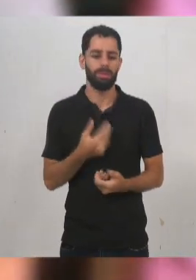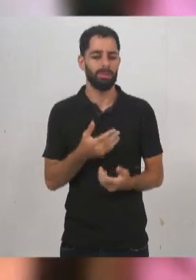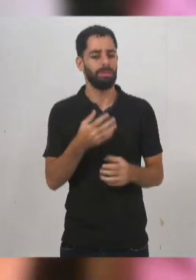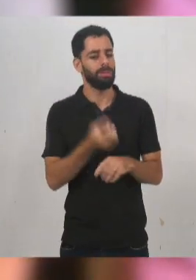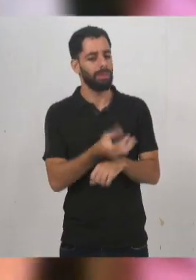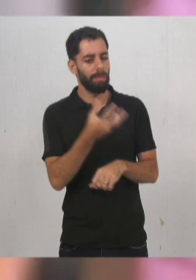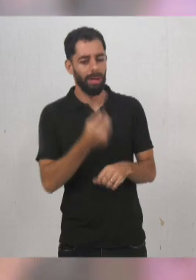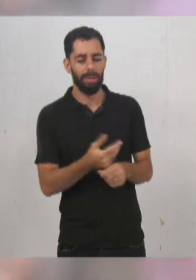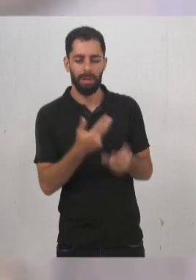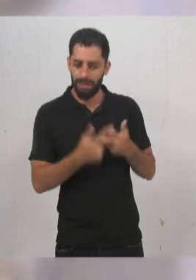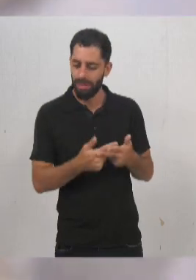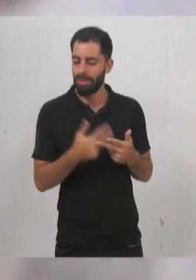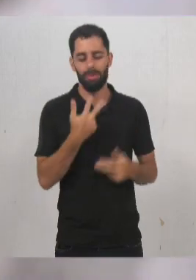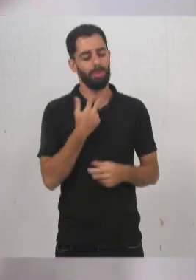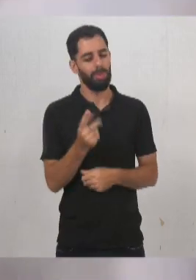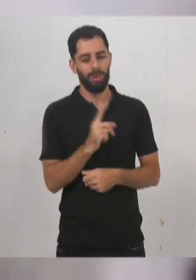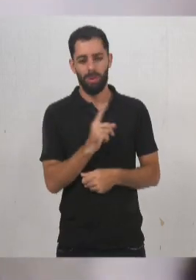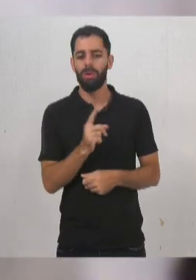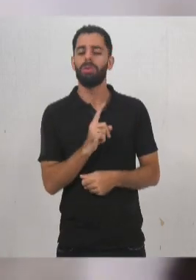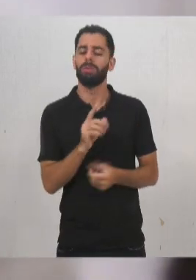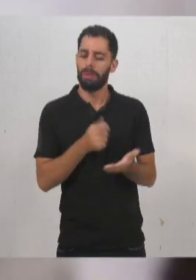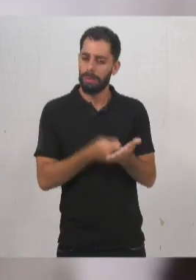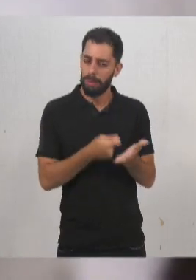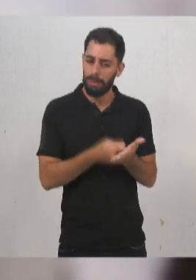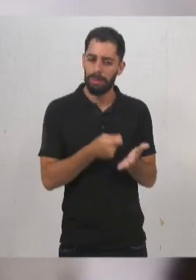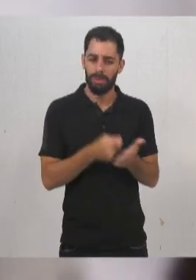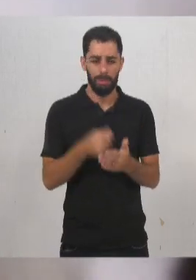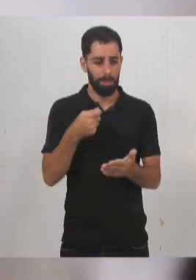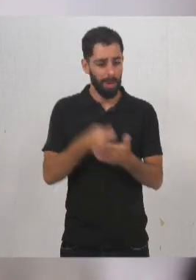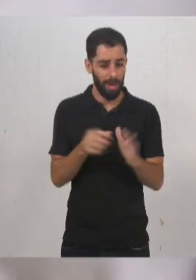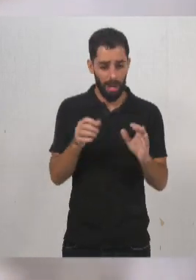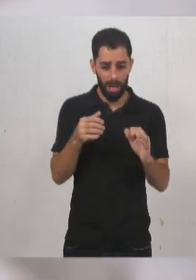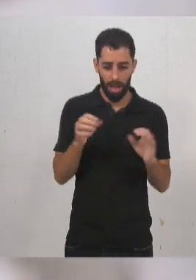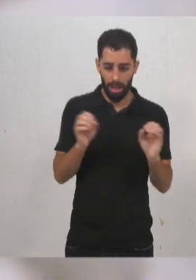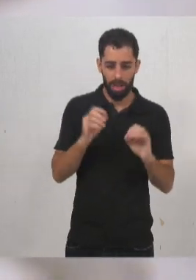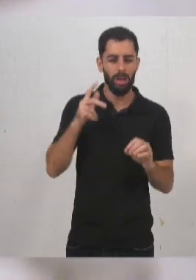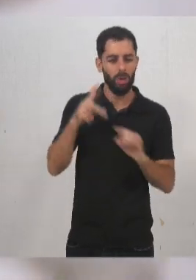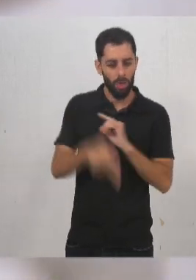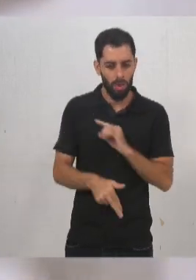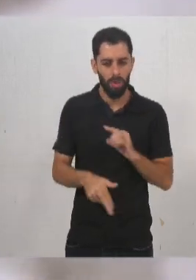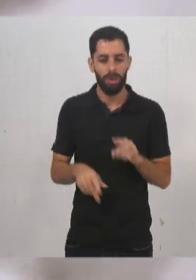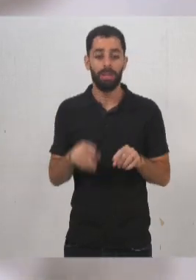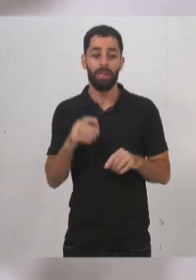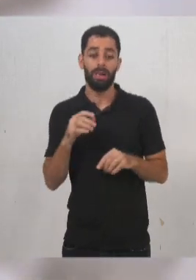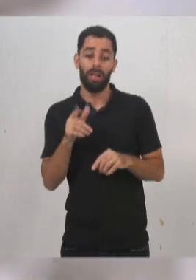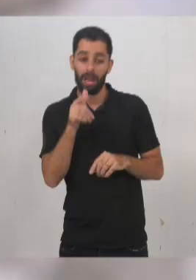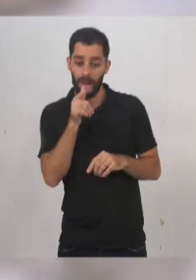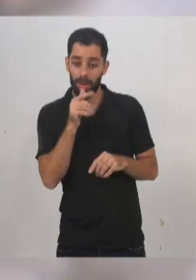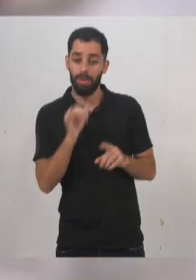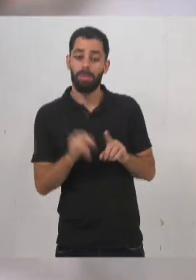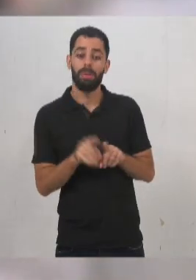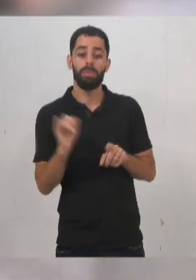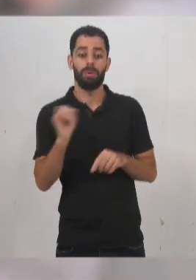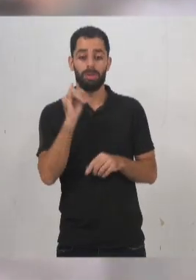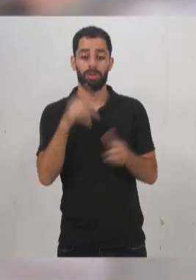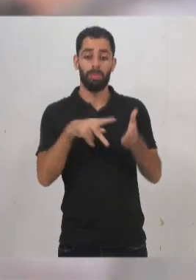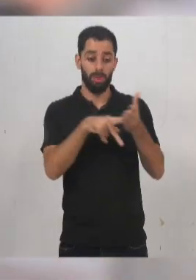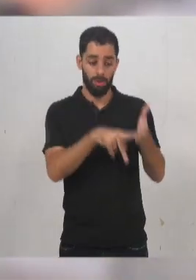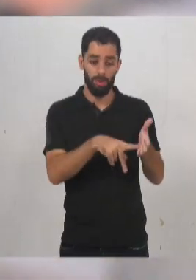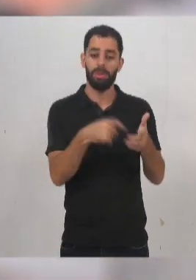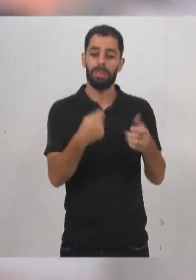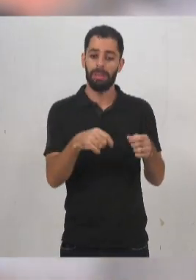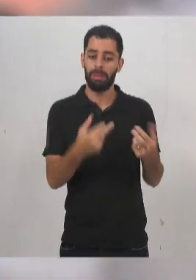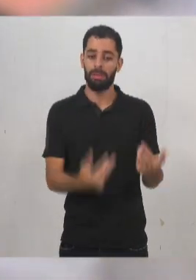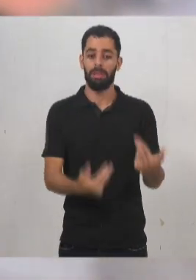paciência com Sam que o povo paga se não paga é cortado água essencial E também o recadinho PROCON PROCON V fazer sua parte também